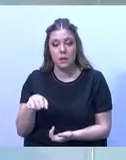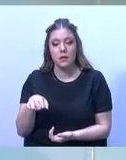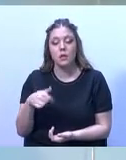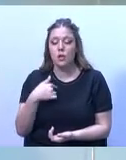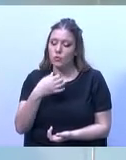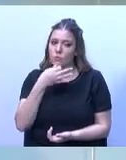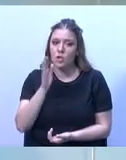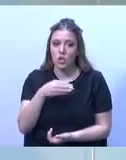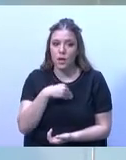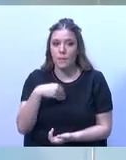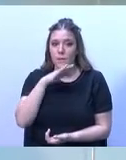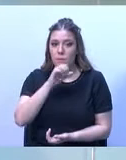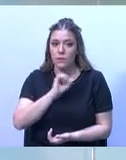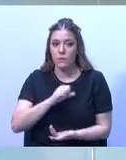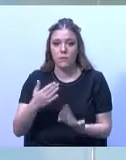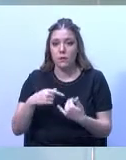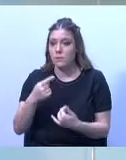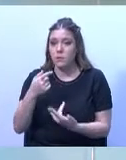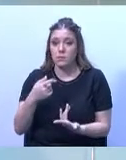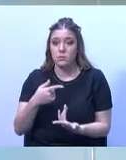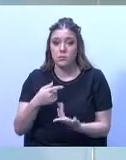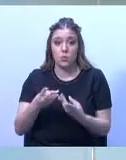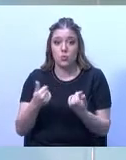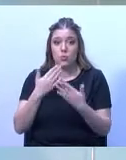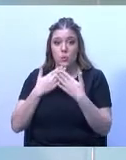com a minha médica de família, mas ela não me dá solução a isto.